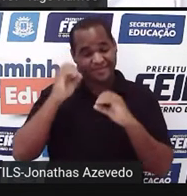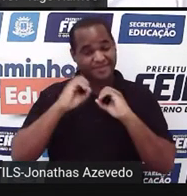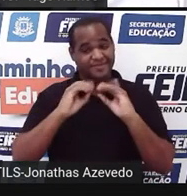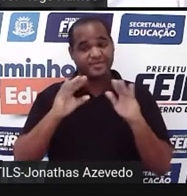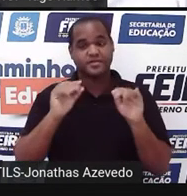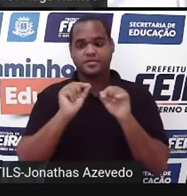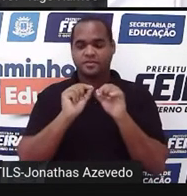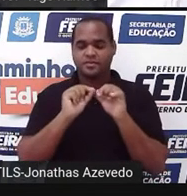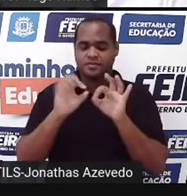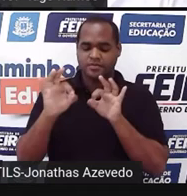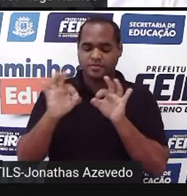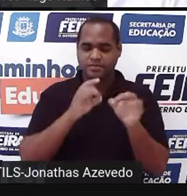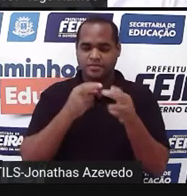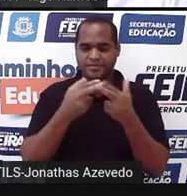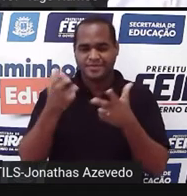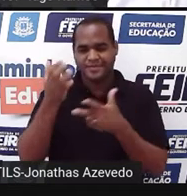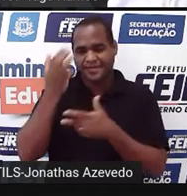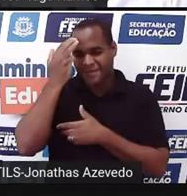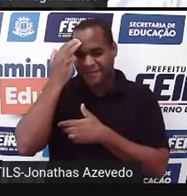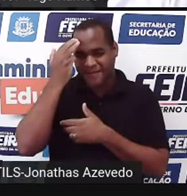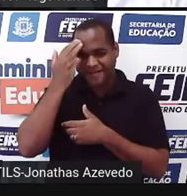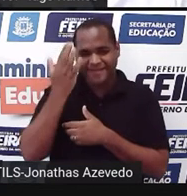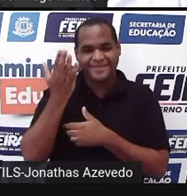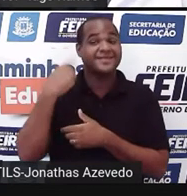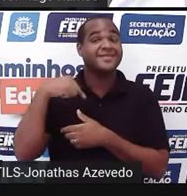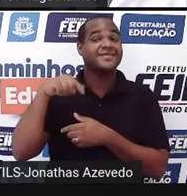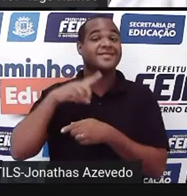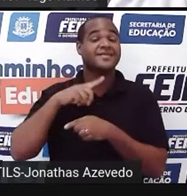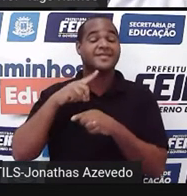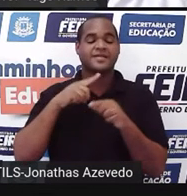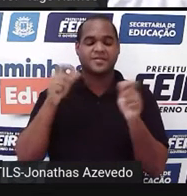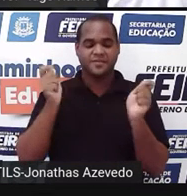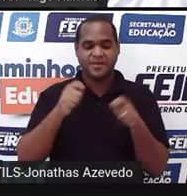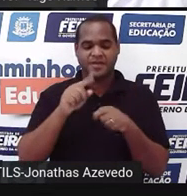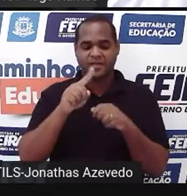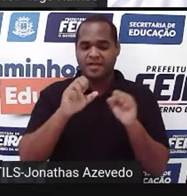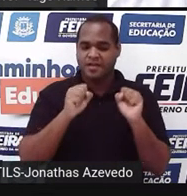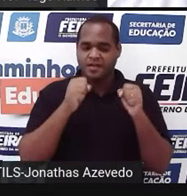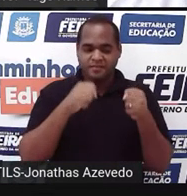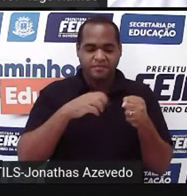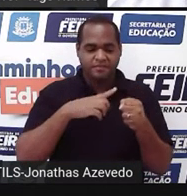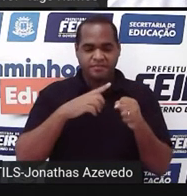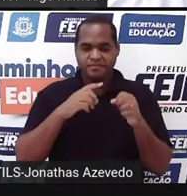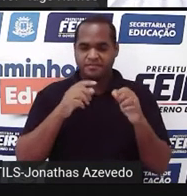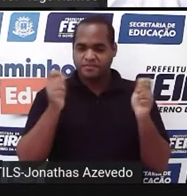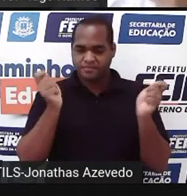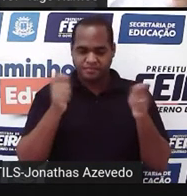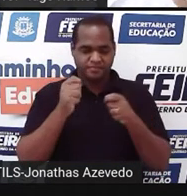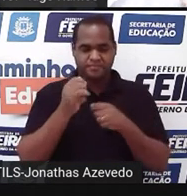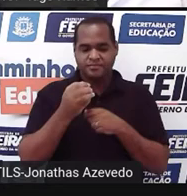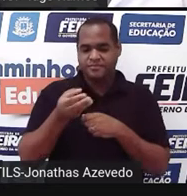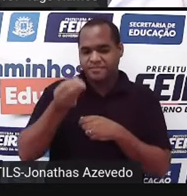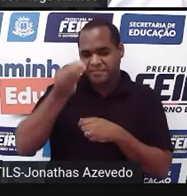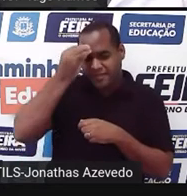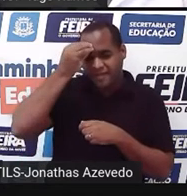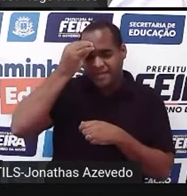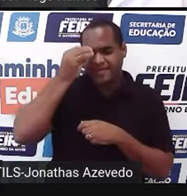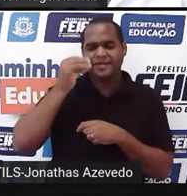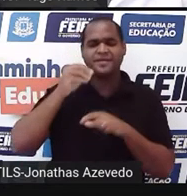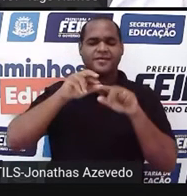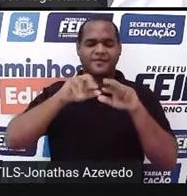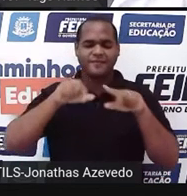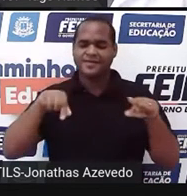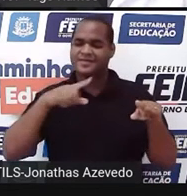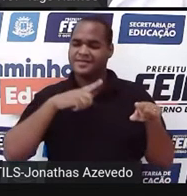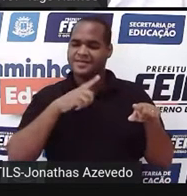vai fazer um exercício Zinho de memória né para tentar trazer o nosso memória essas coisas que a gente já